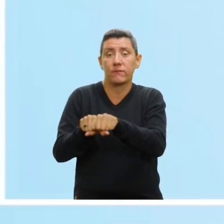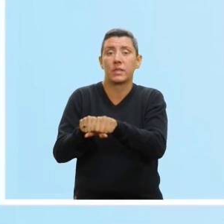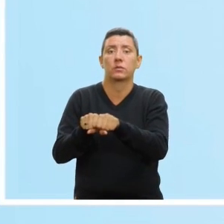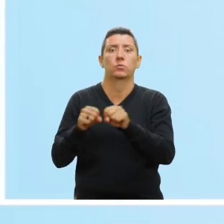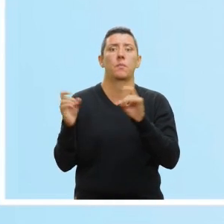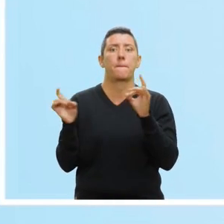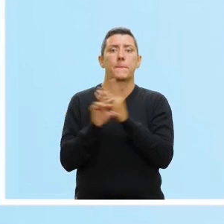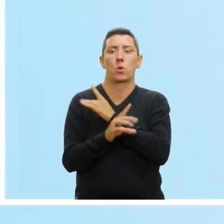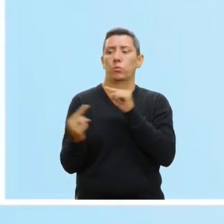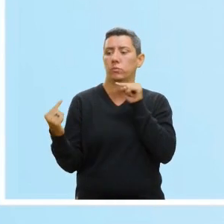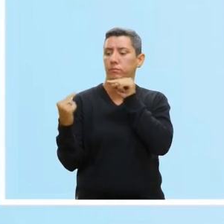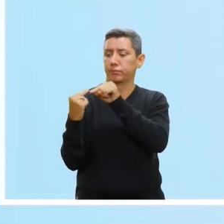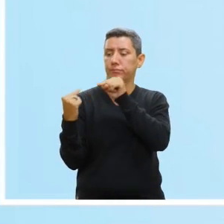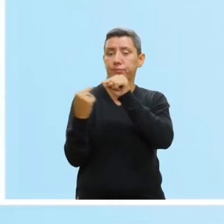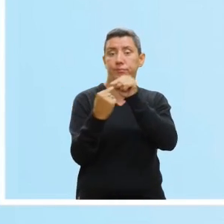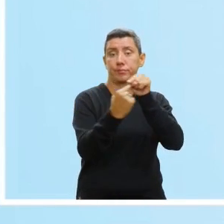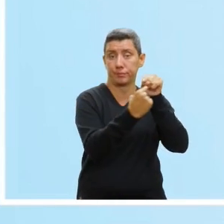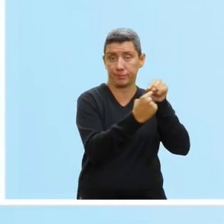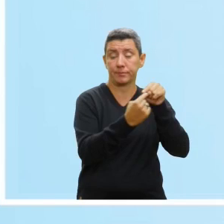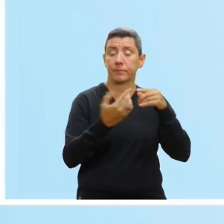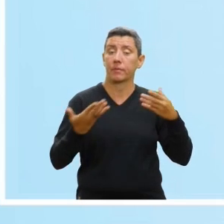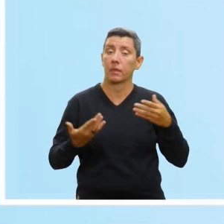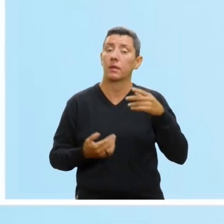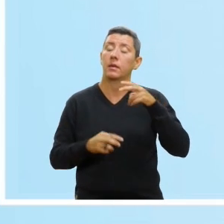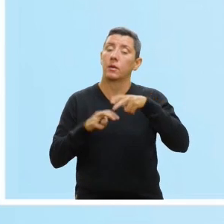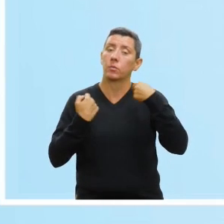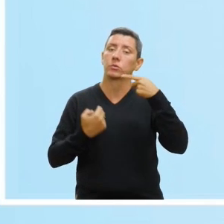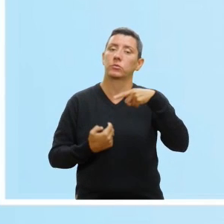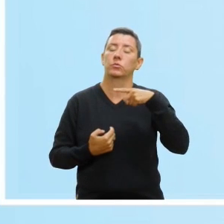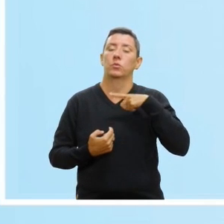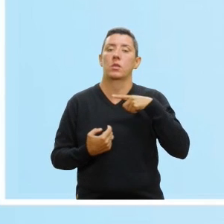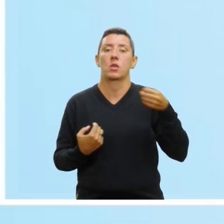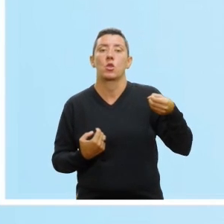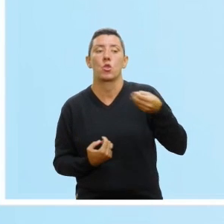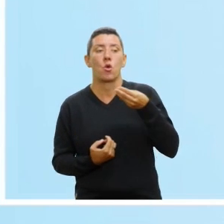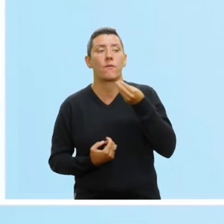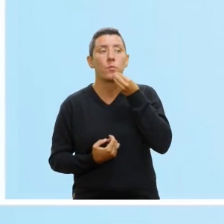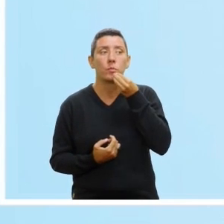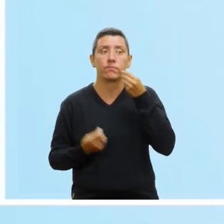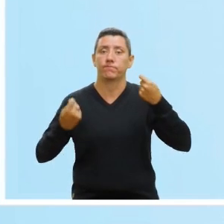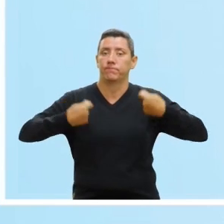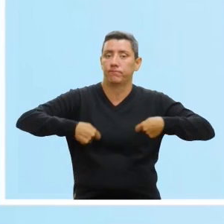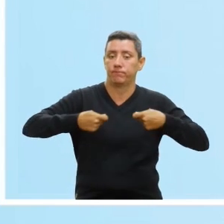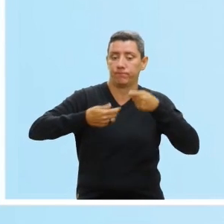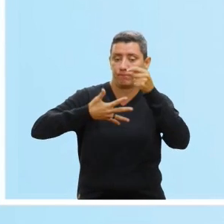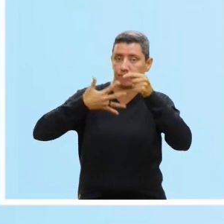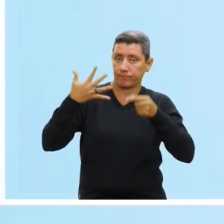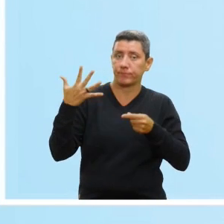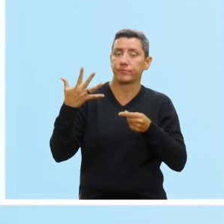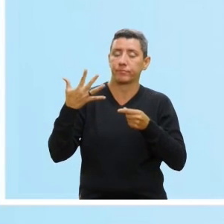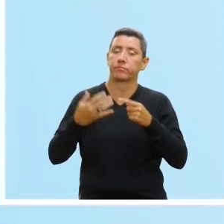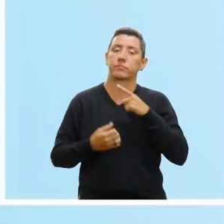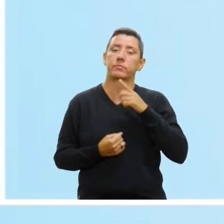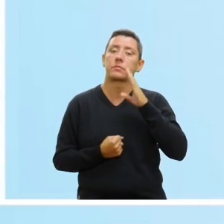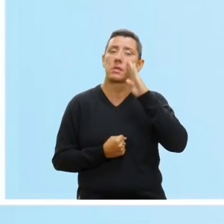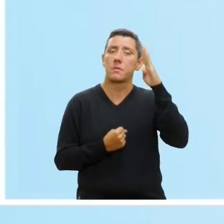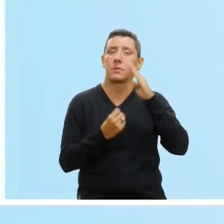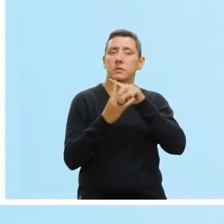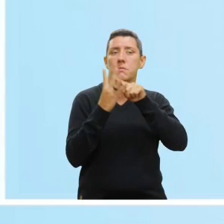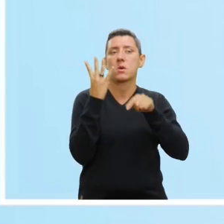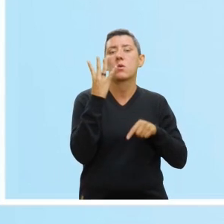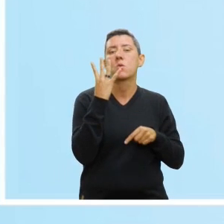fixas. E isso traz novas necessidades. Tá? A gente tem aqui 4 pilares, a gente